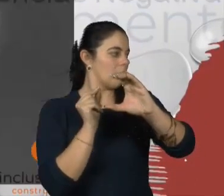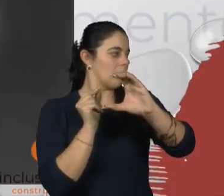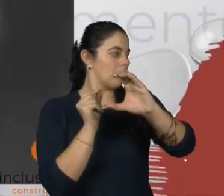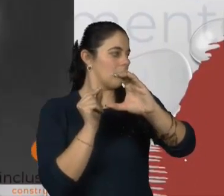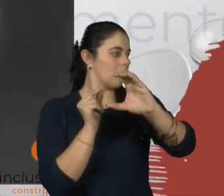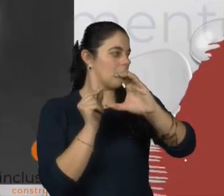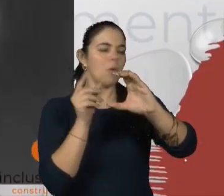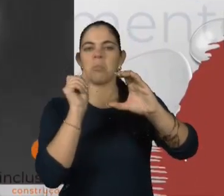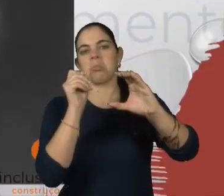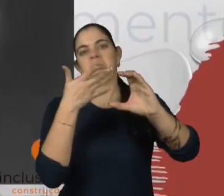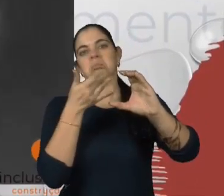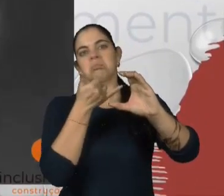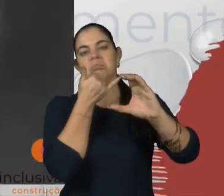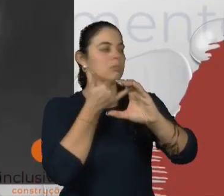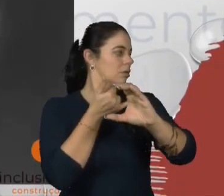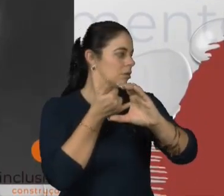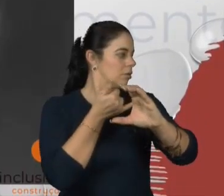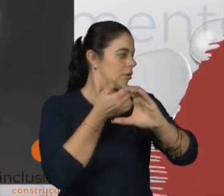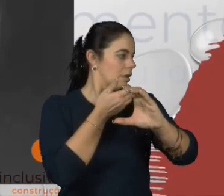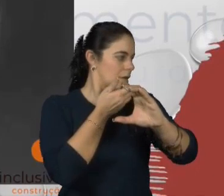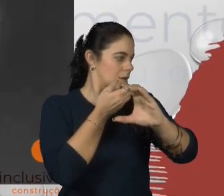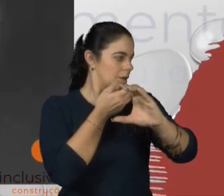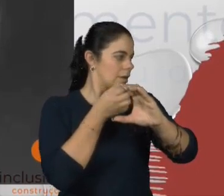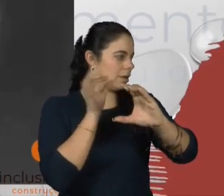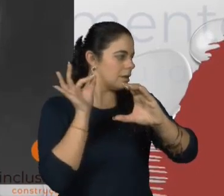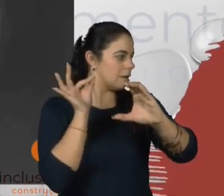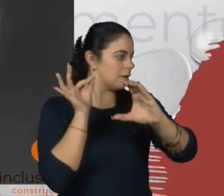não foi? Tem que dar o play?